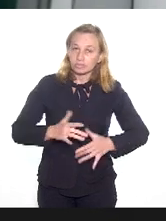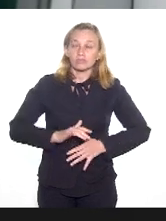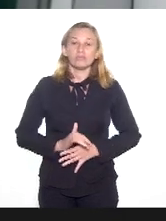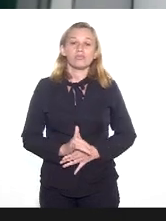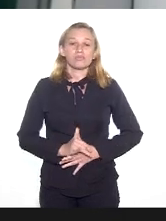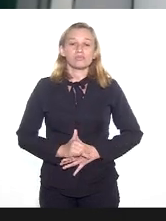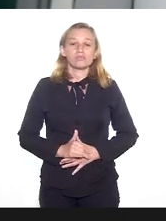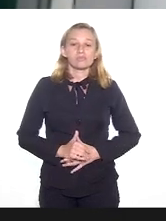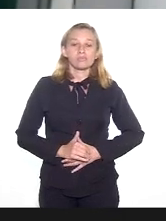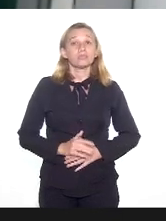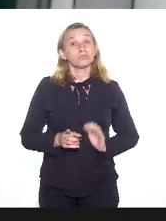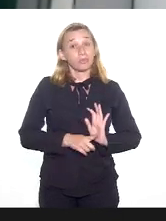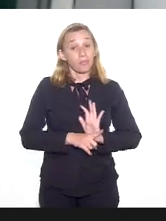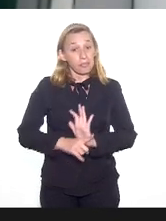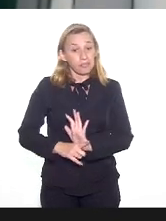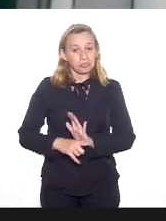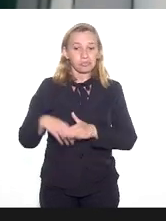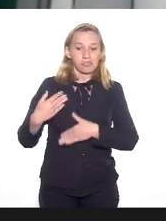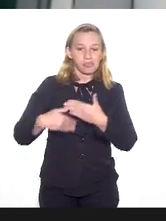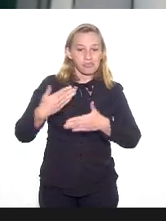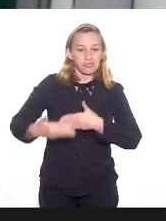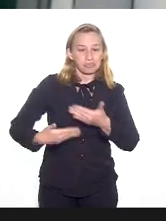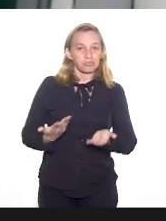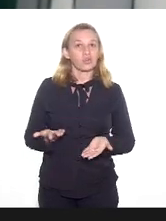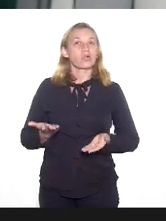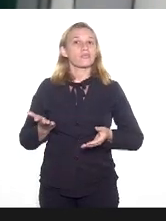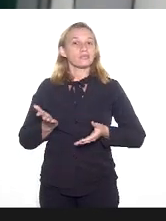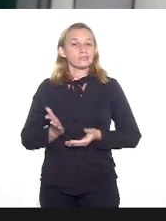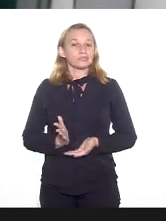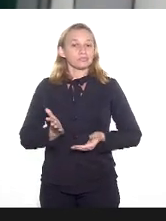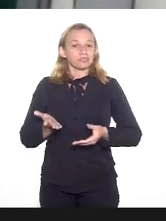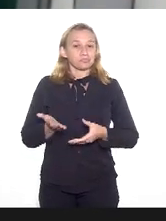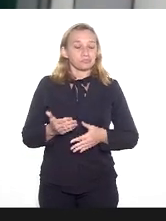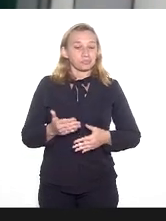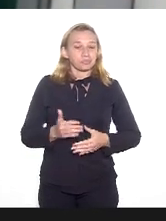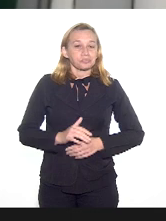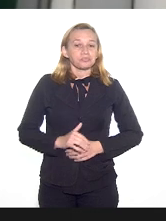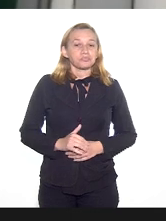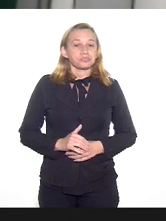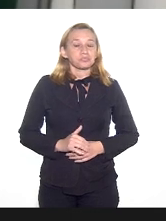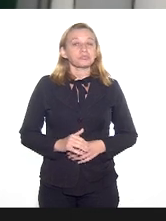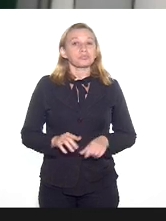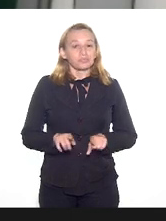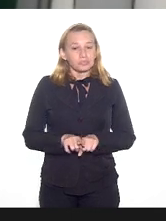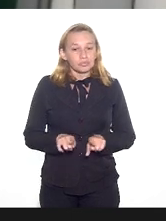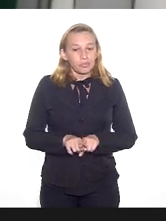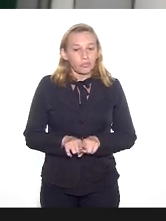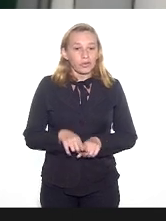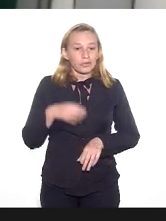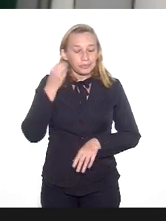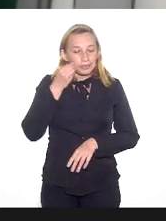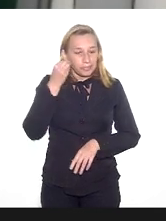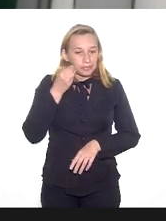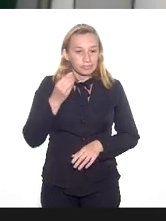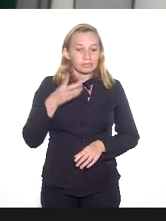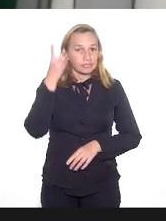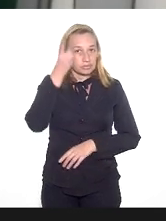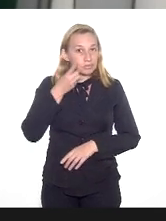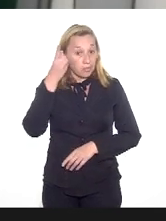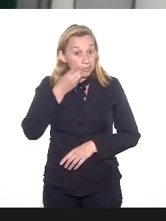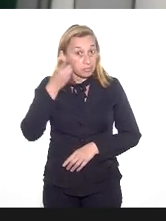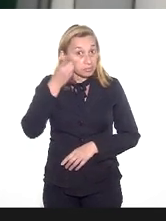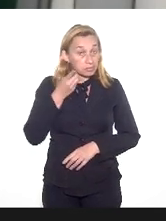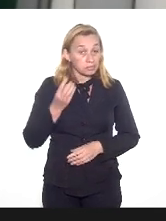que deu a sua contribuição ao longo desse processo. E a convivência nessa CPI com os deputados e deputadas